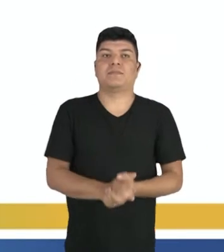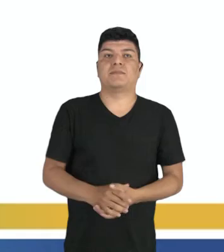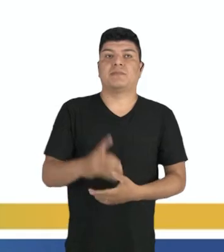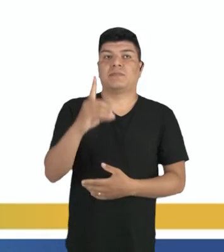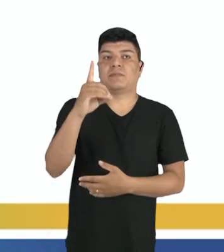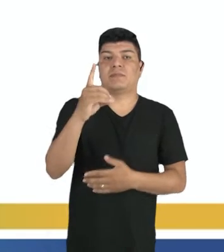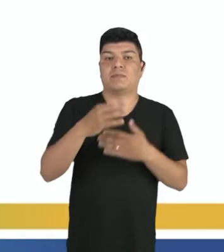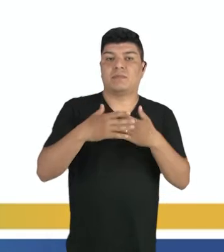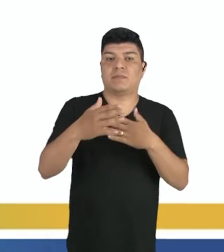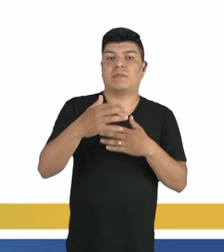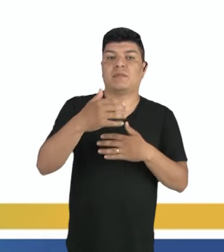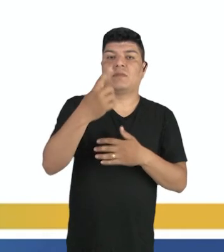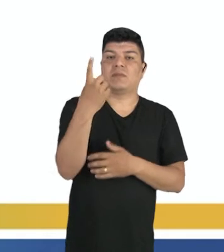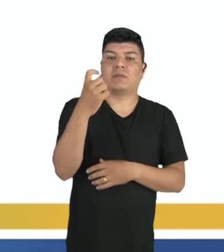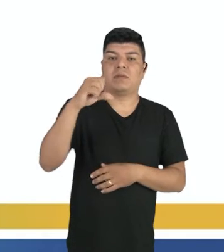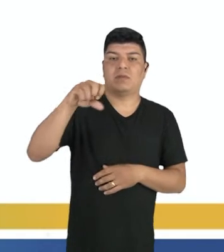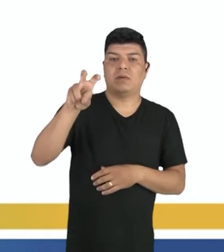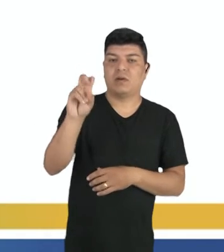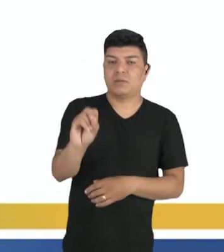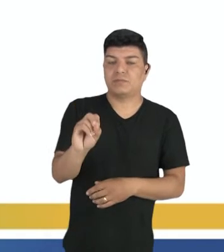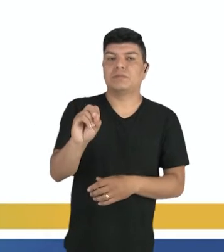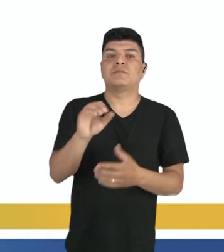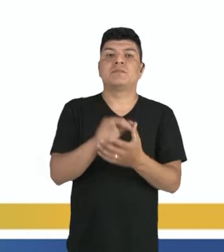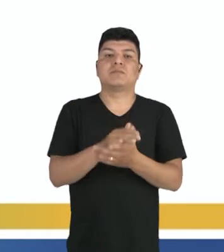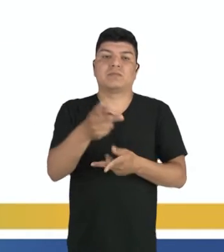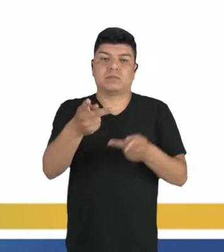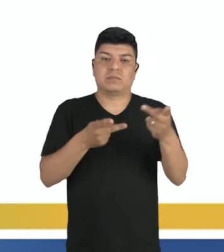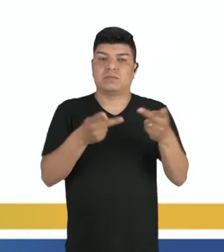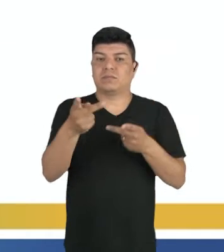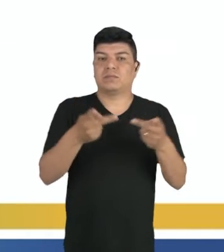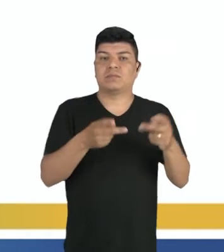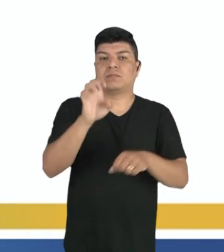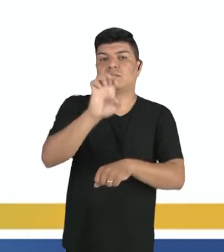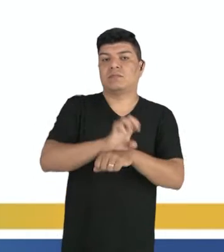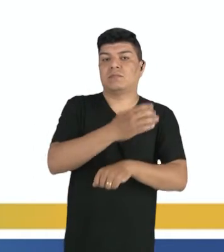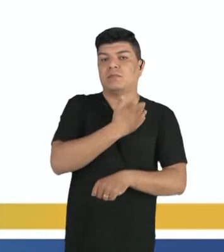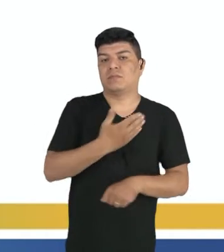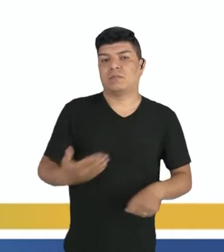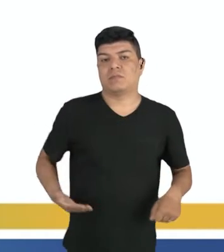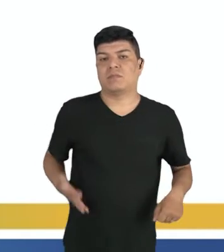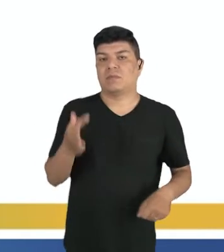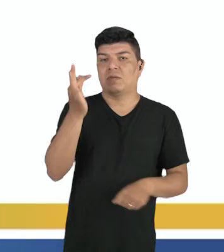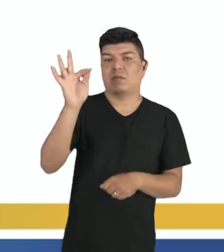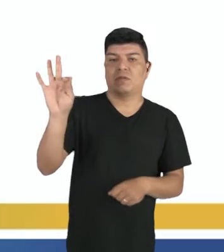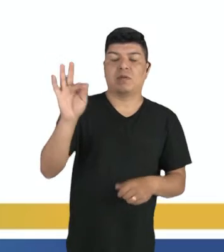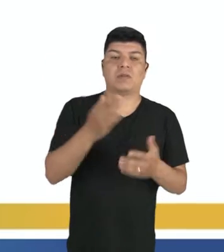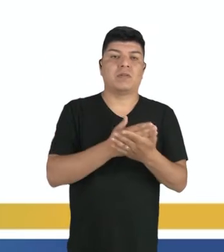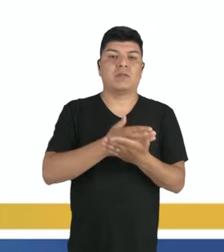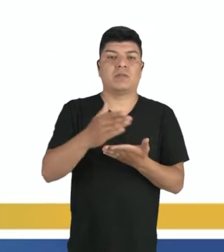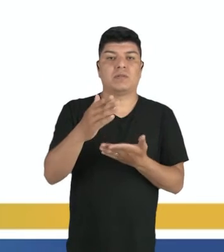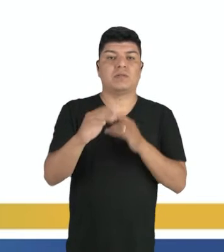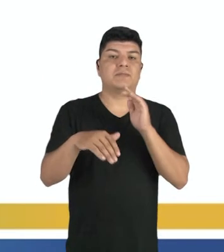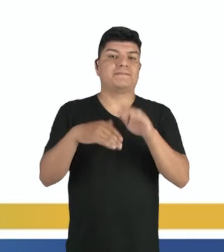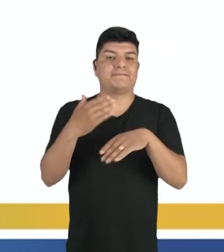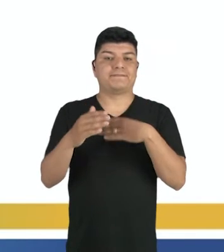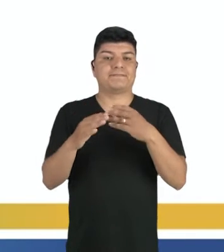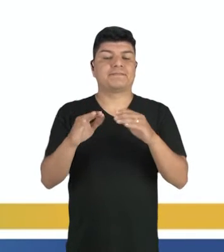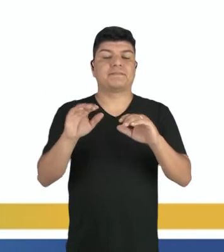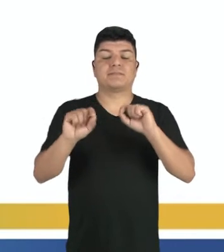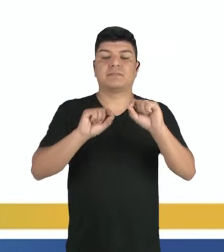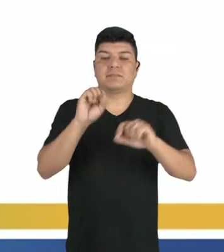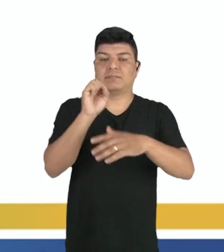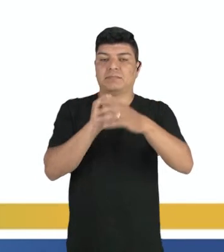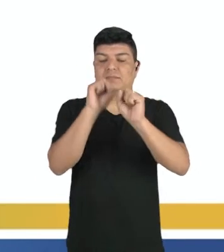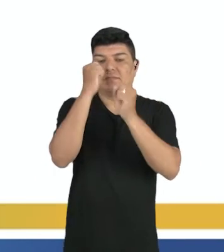A partir de 1950, como parte do planejamento estatal do governo federal, iniciou-se a